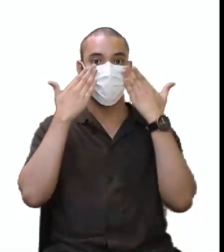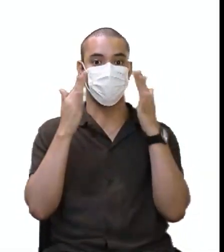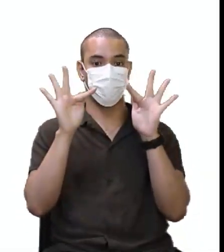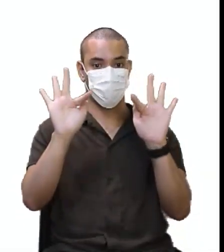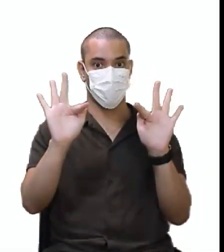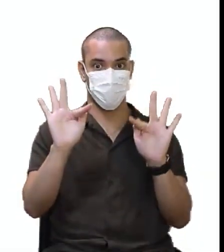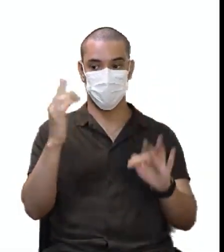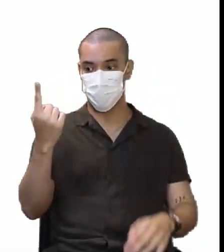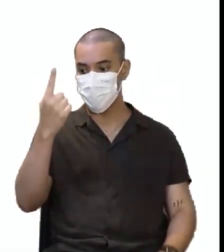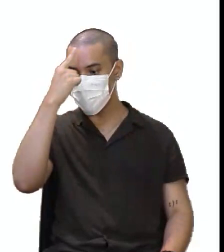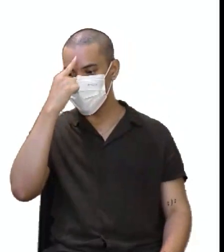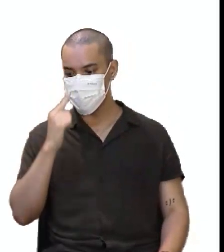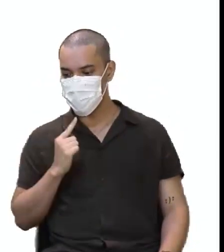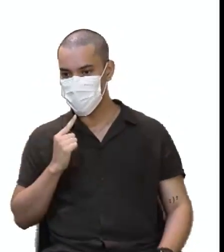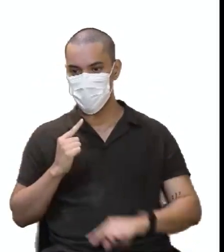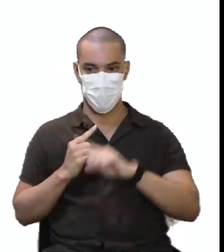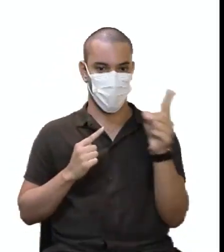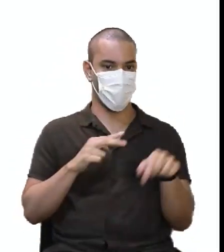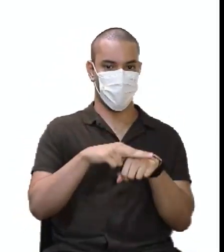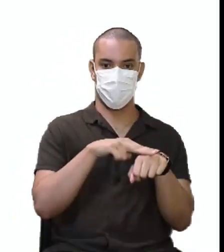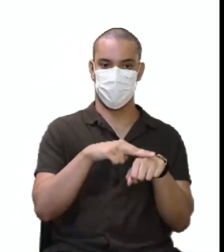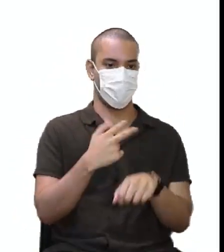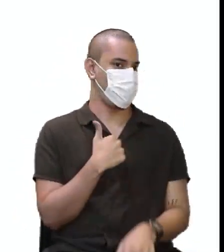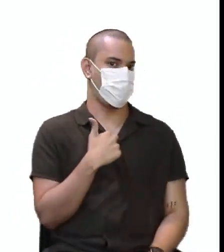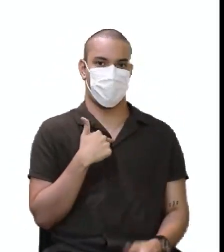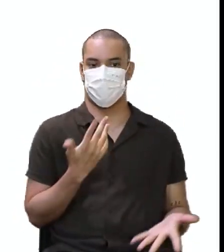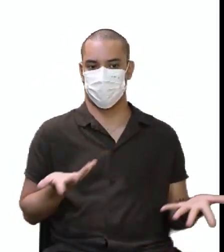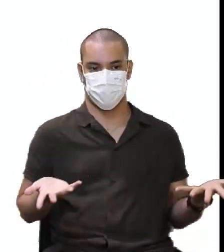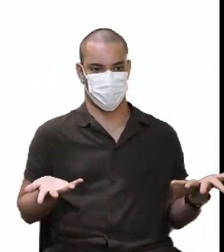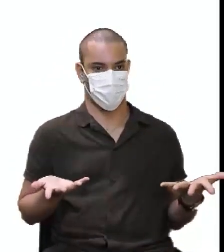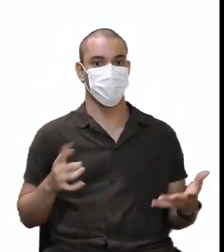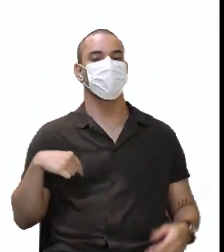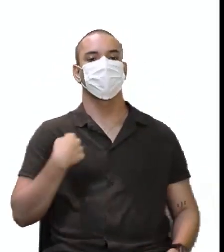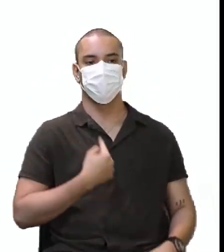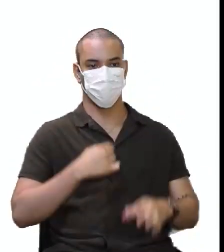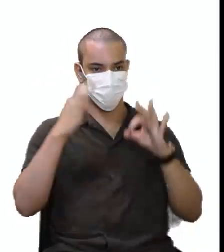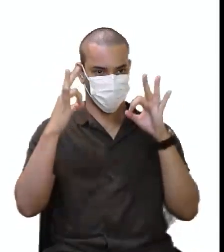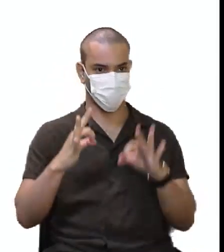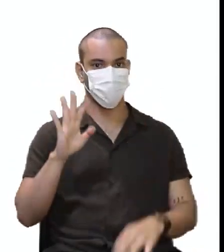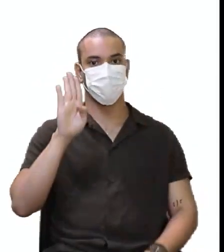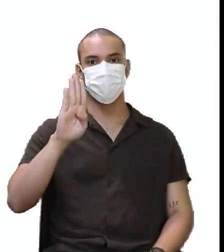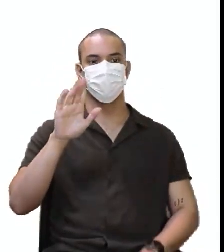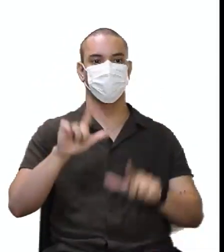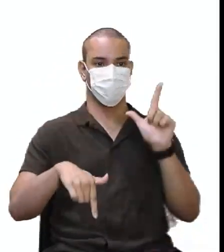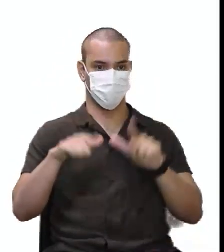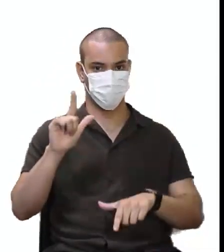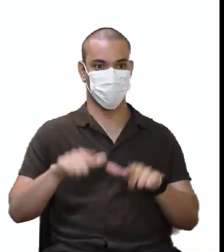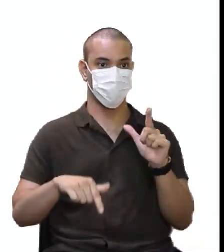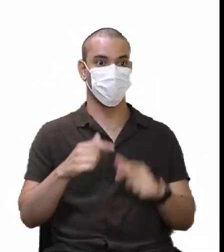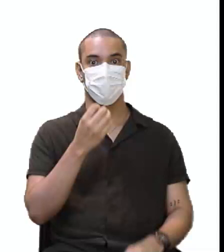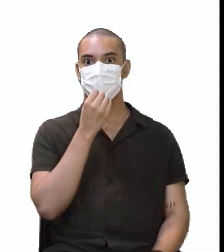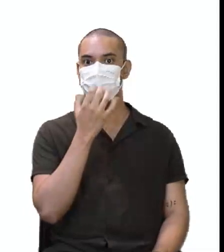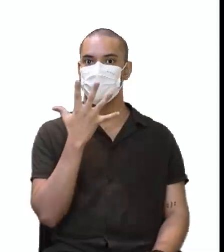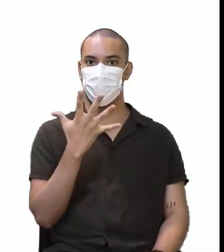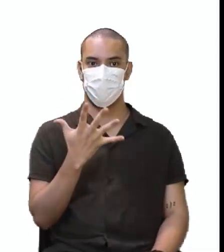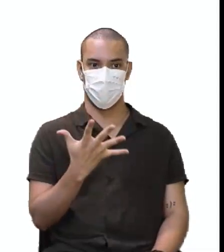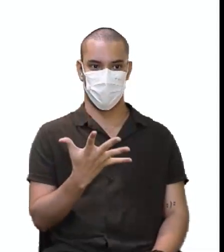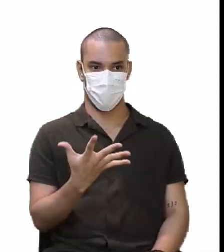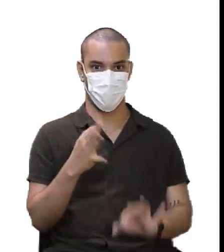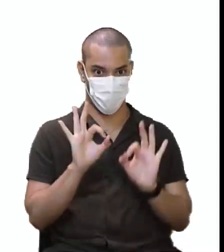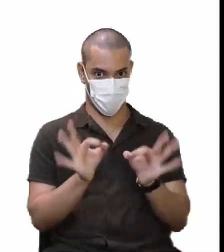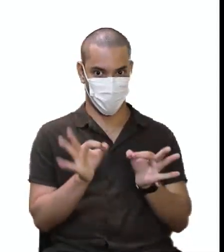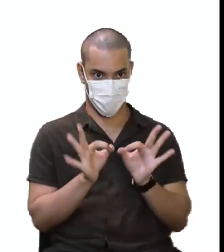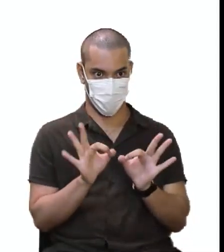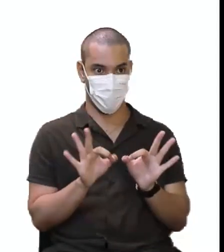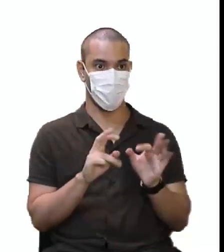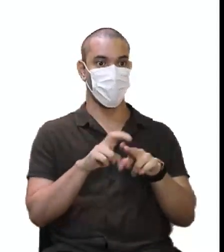ficou amarelada e a outra ficou verde, então não tem pra onde correr. A nossa opção é a letra B, de muito bom, tá?